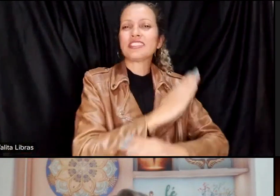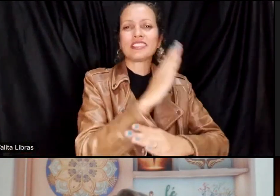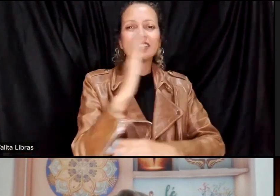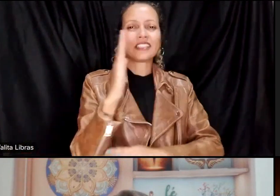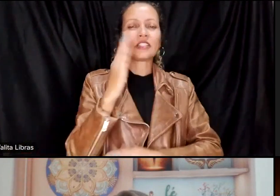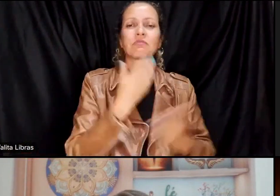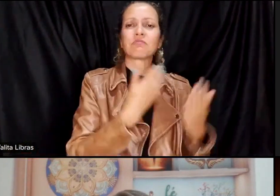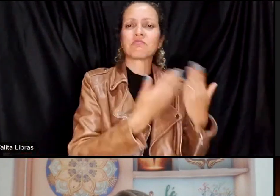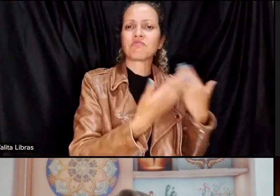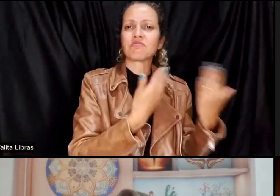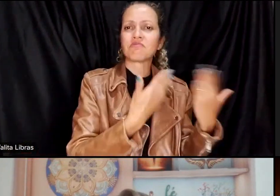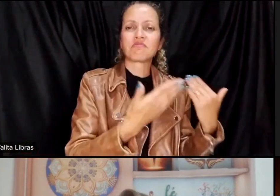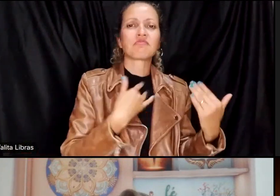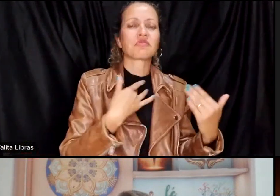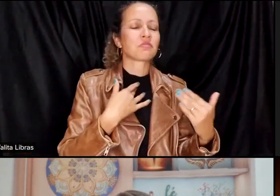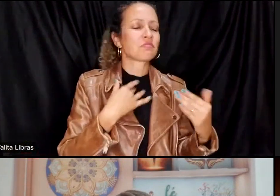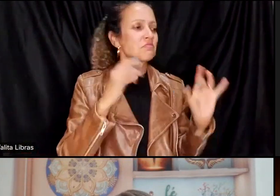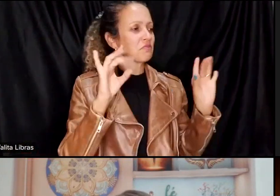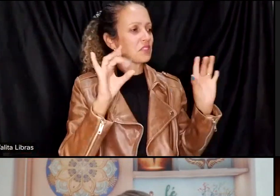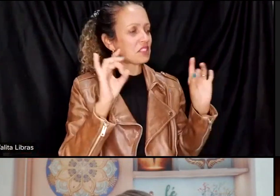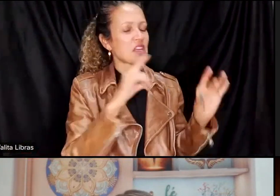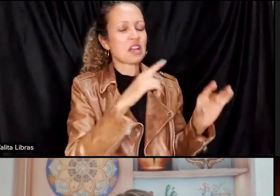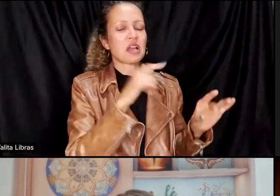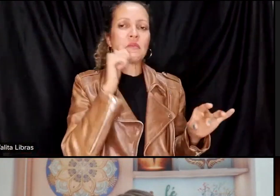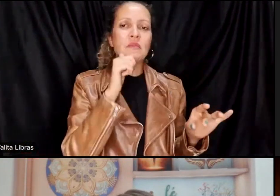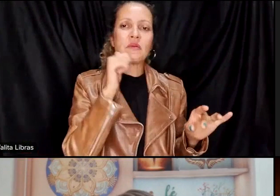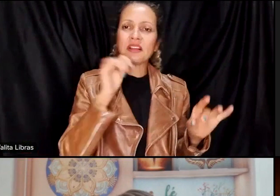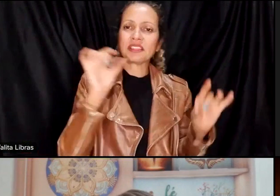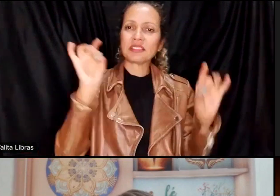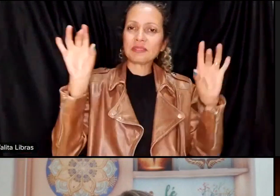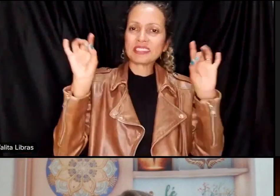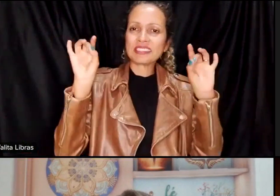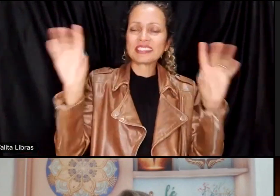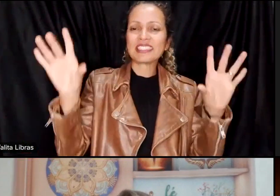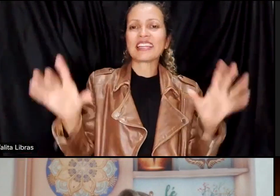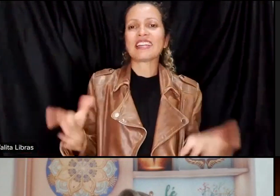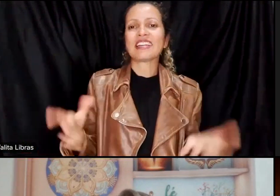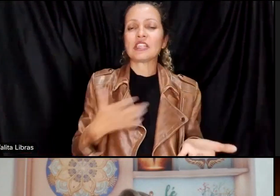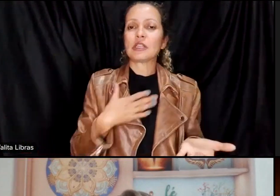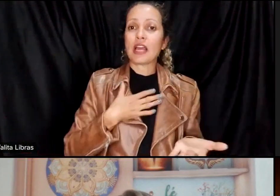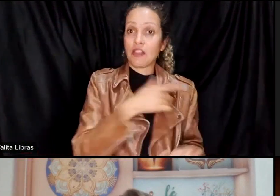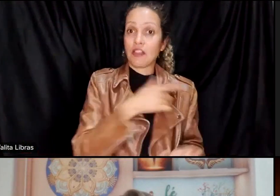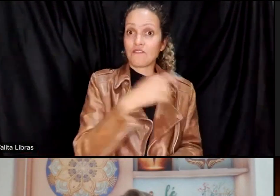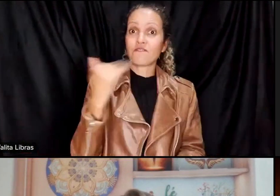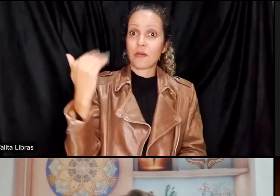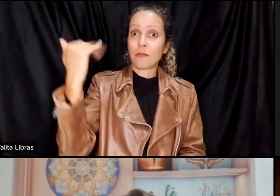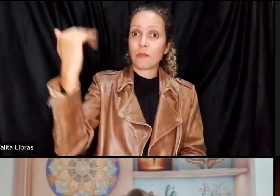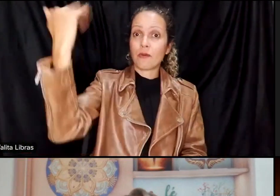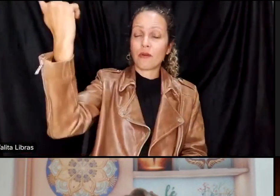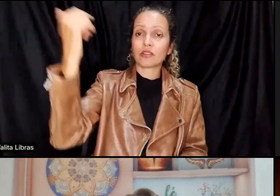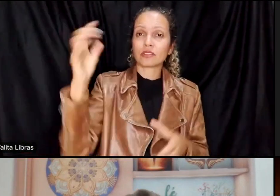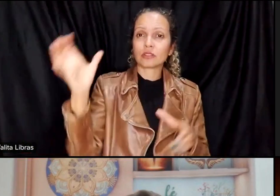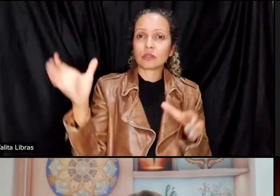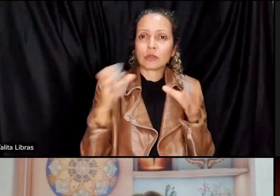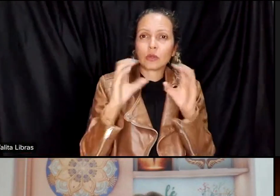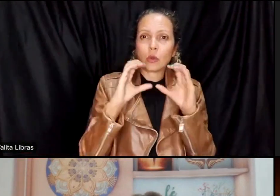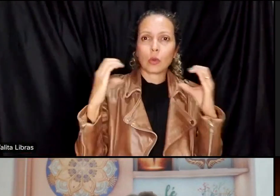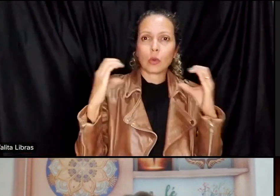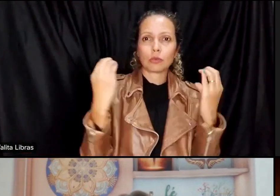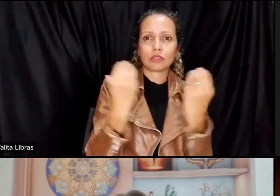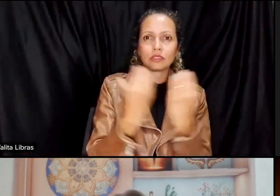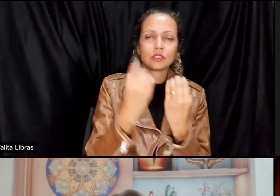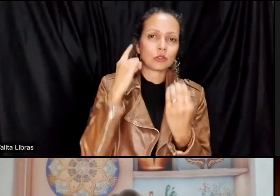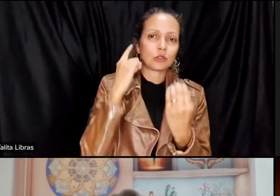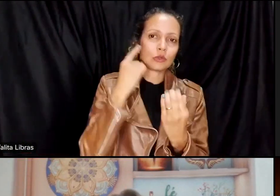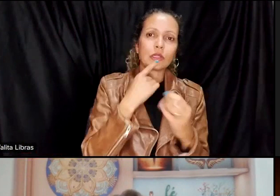incrível, né? Famosa na comunidade surda. Por ser a primeira, né? Doutora surda e tal.